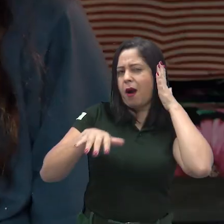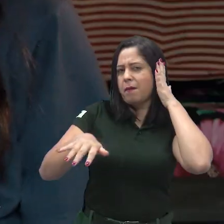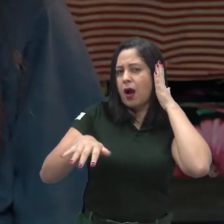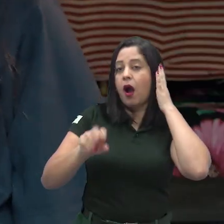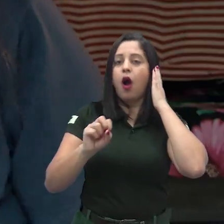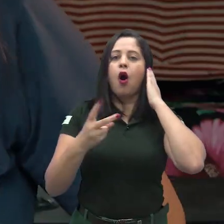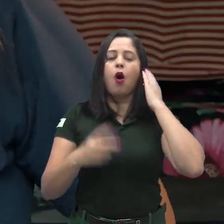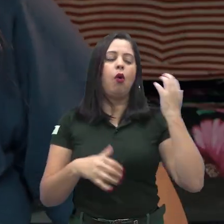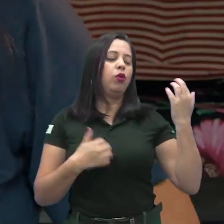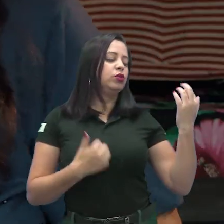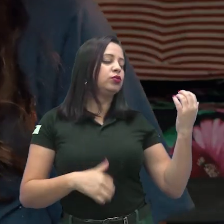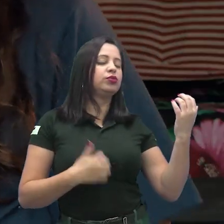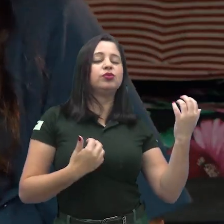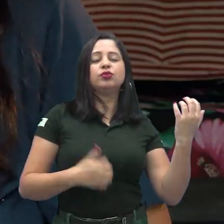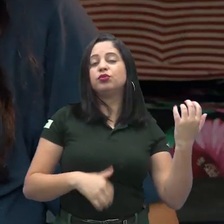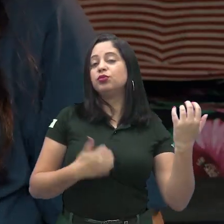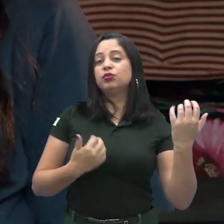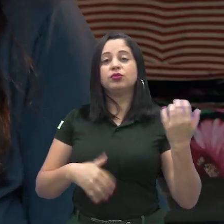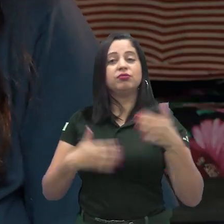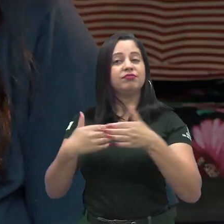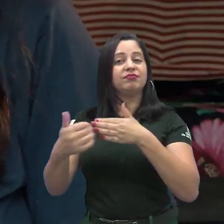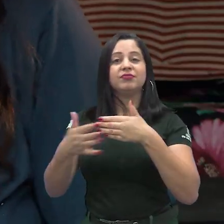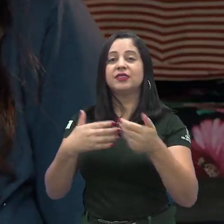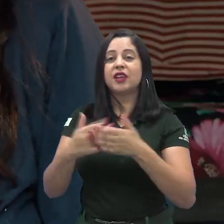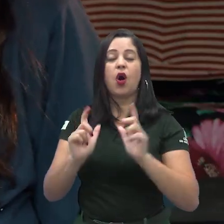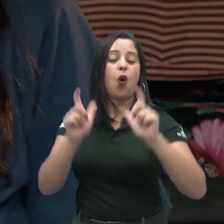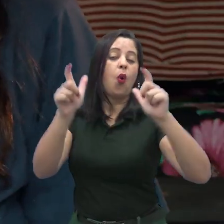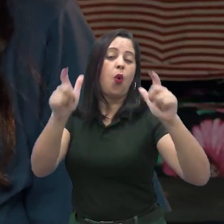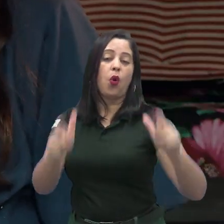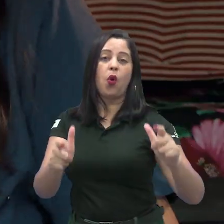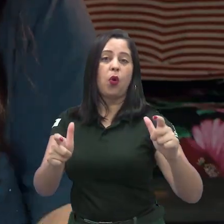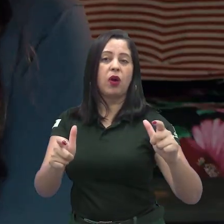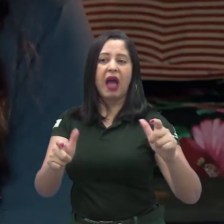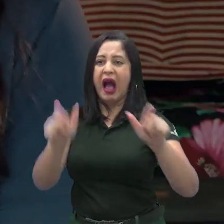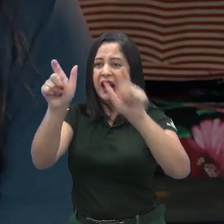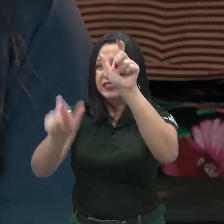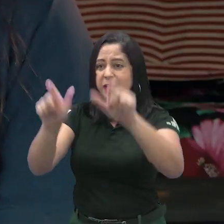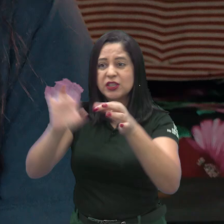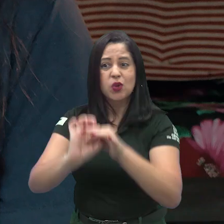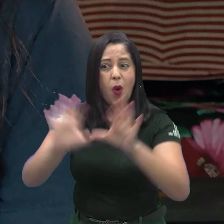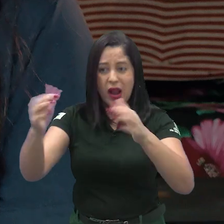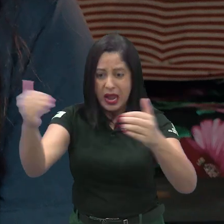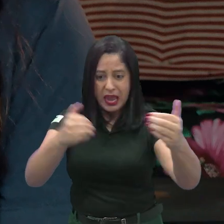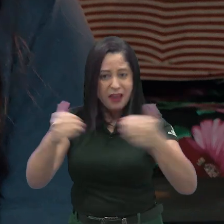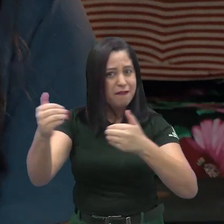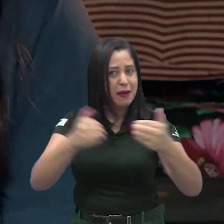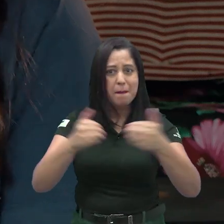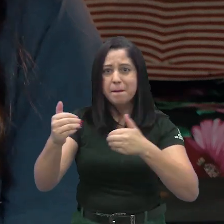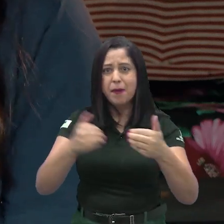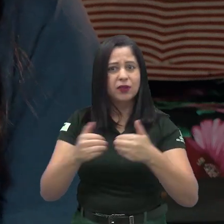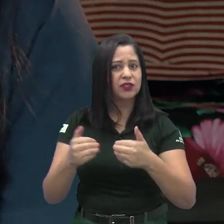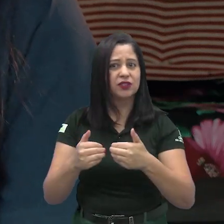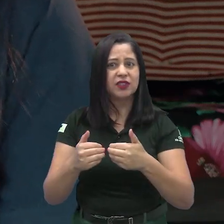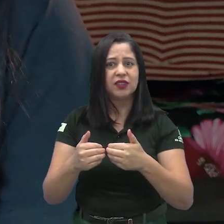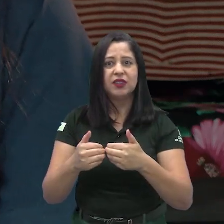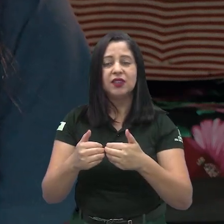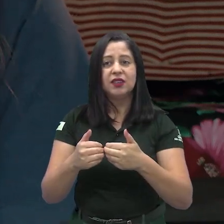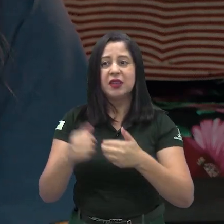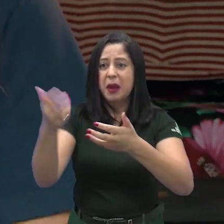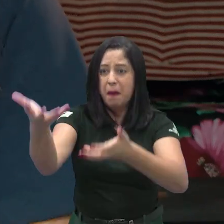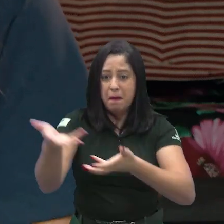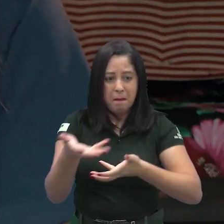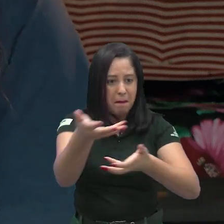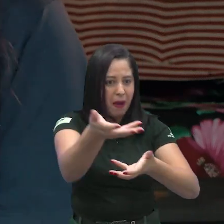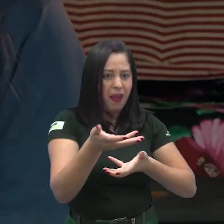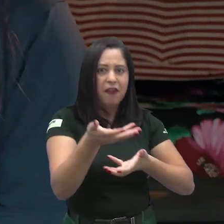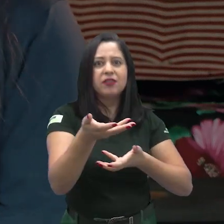até uma bossa nova, assim, um lugar bem eclético, assim, que receba todo mundo, que todo mundo seja recepcionado